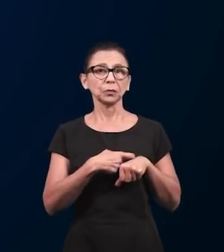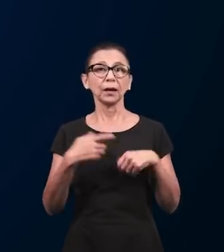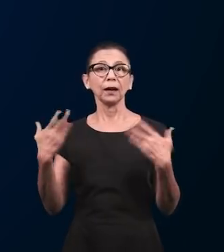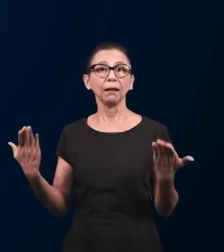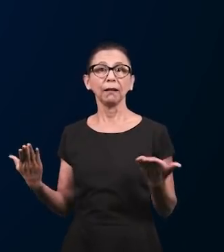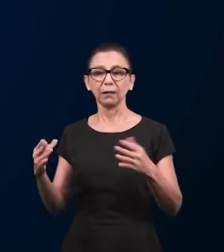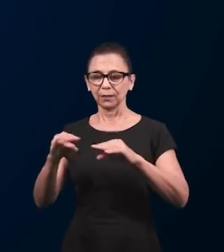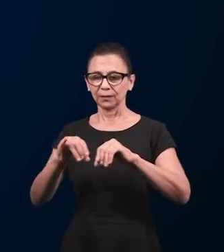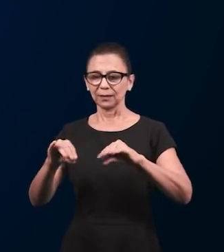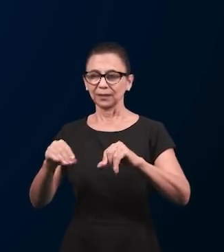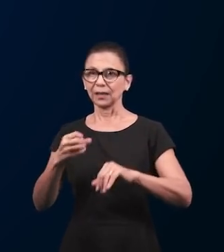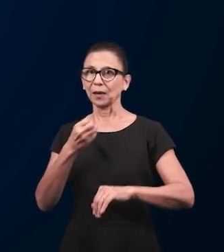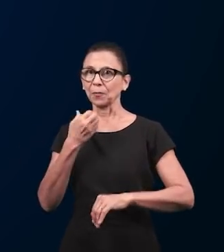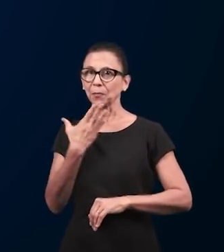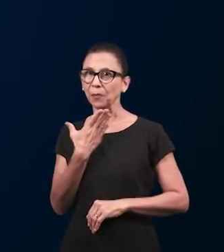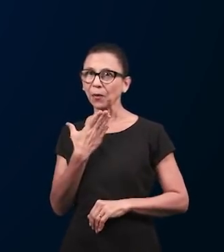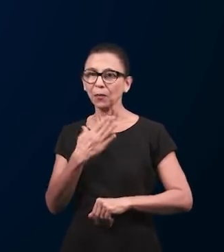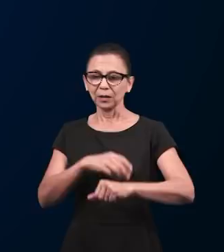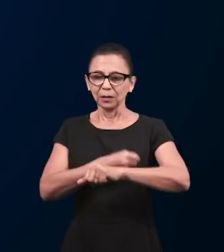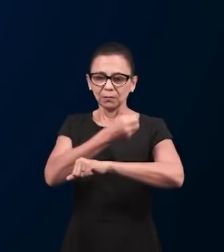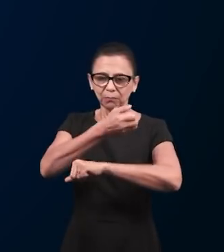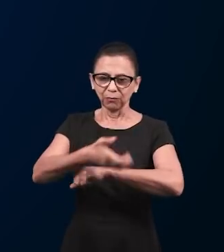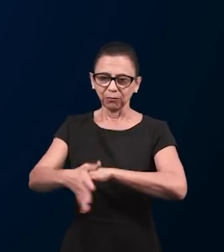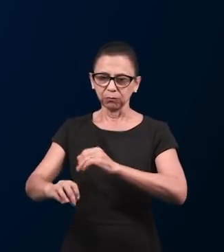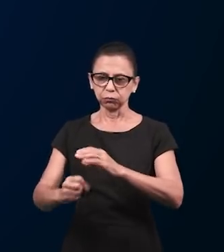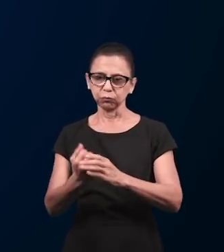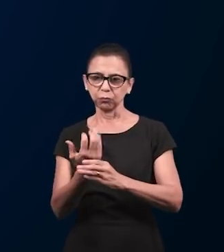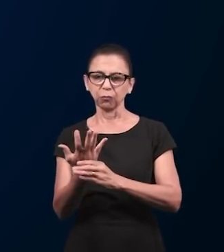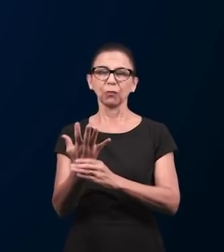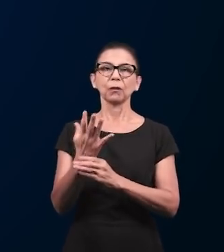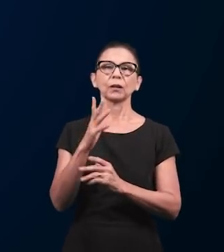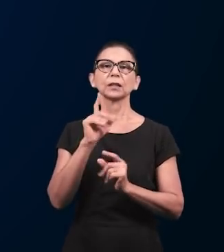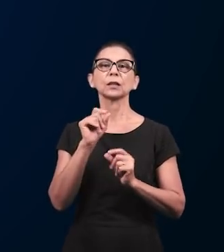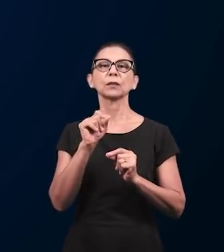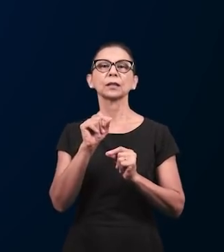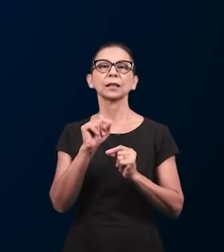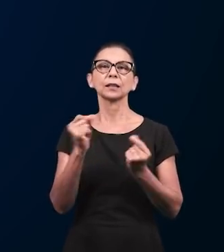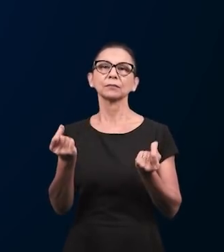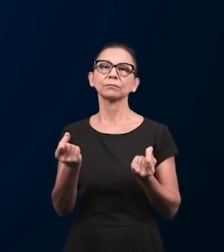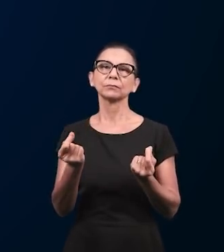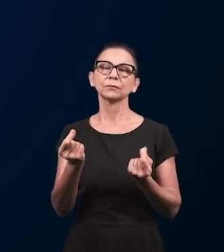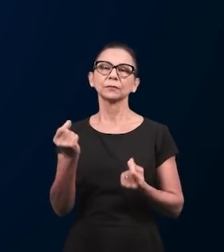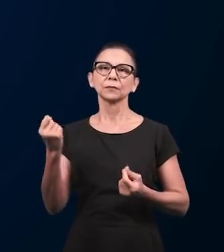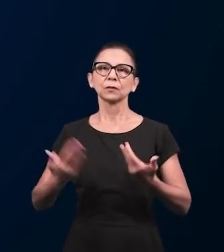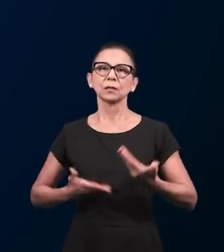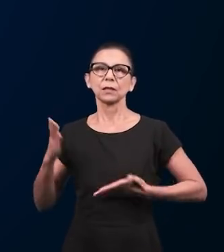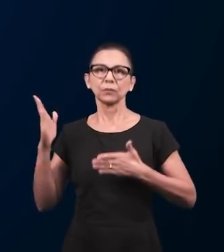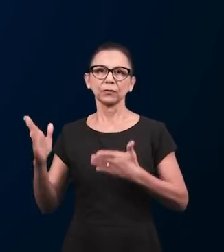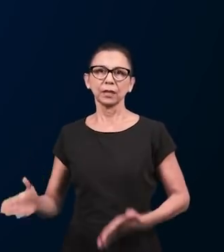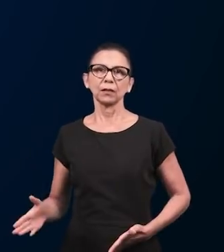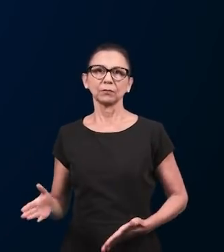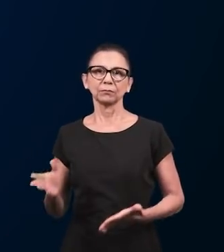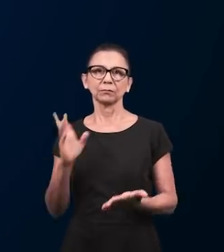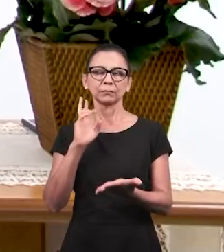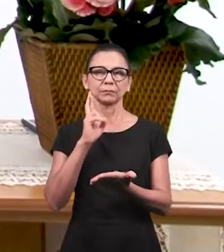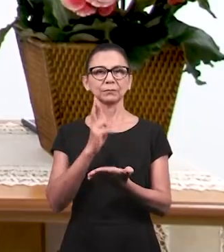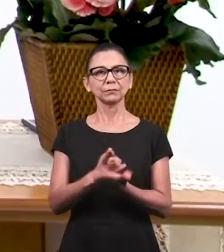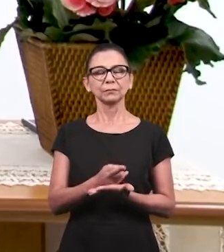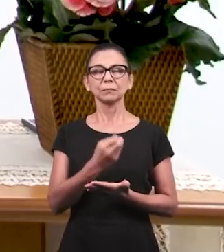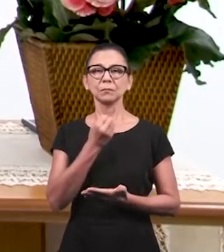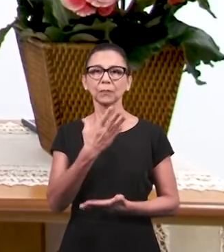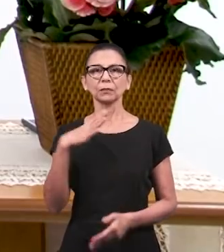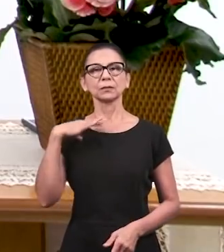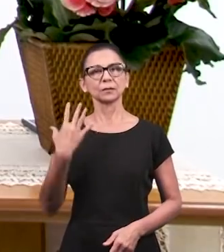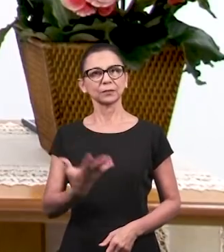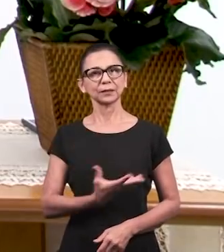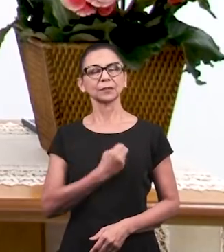exatamente do crente fiel, do servo fiel que produz frutos de salvação. Louvado seja o nome do Senhor.